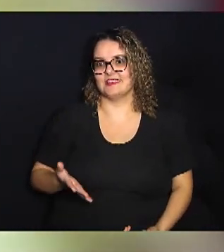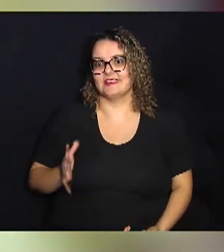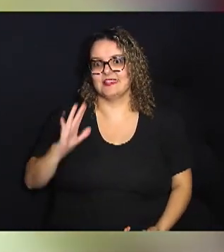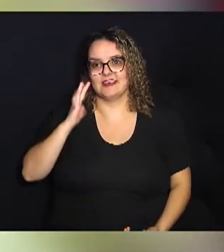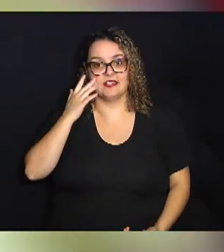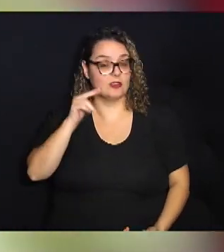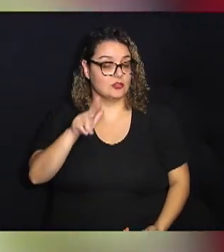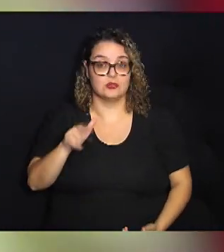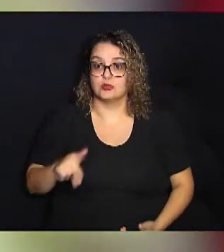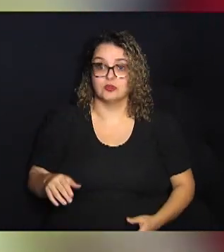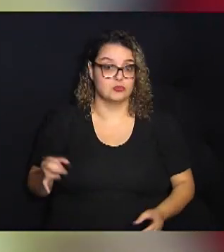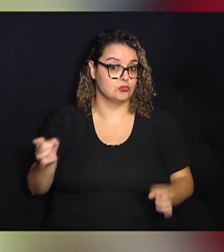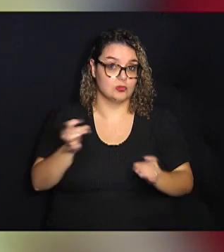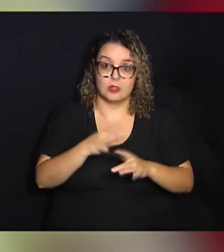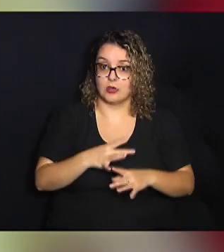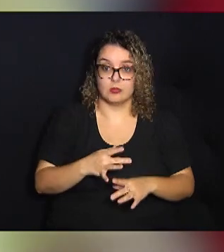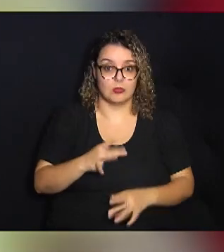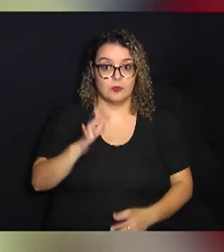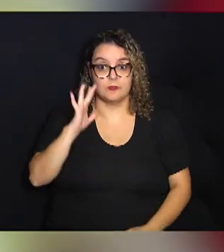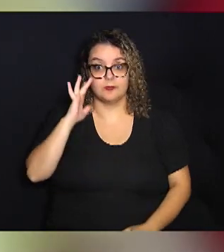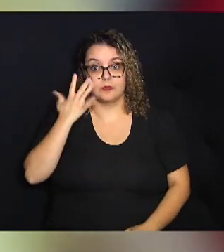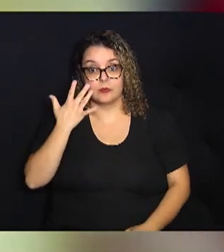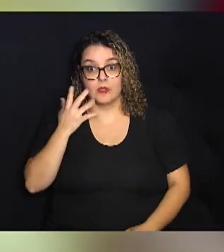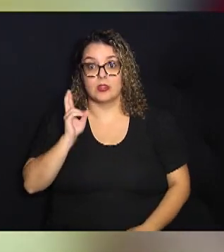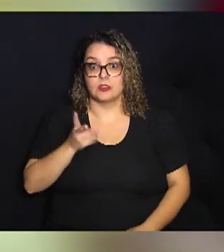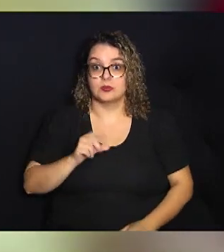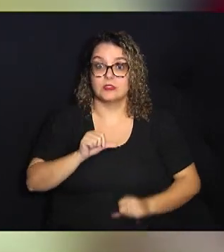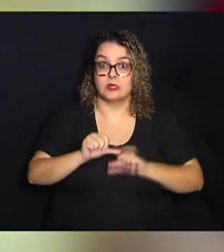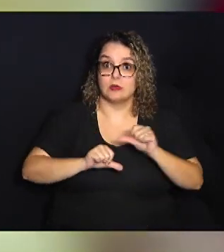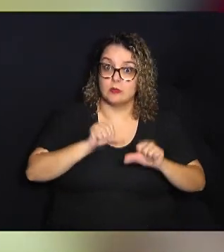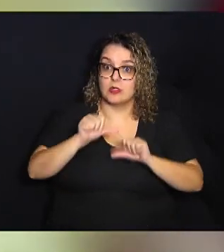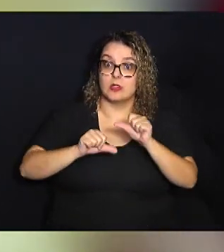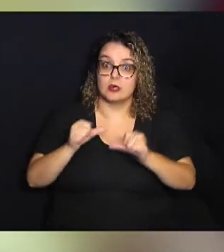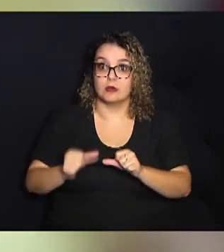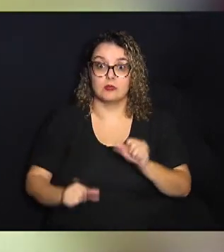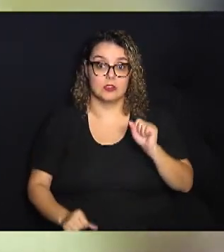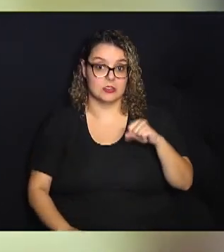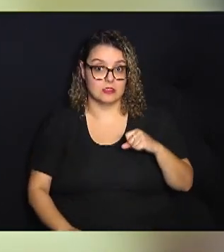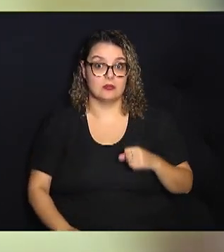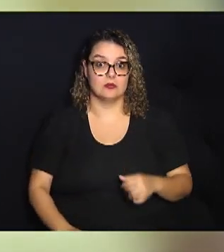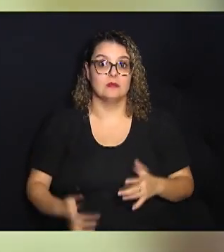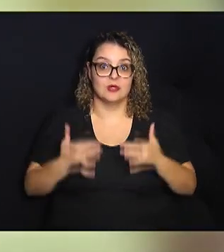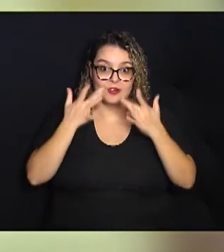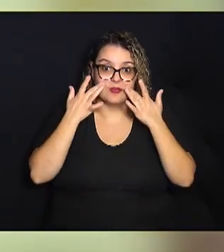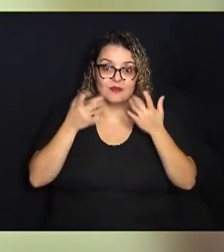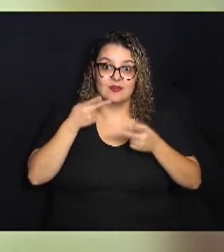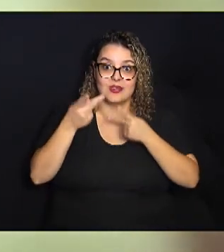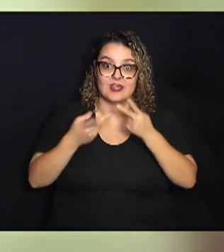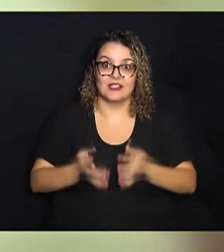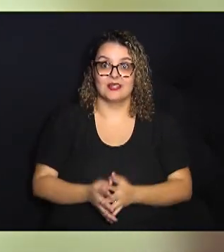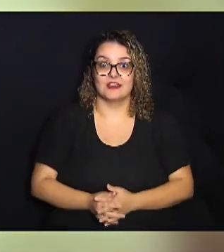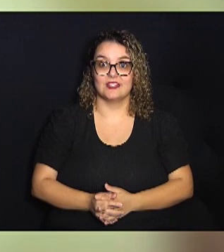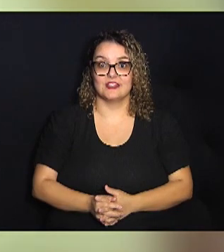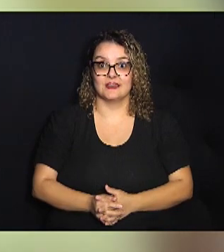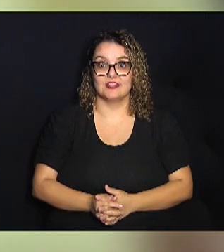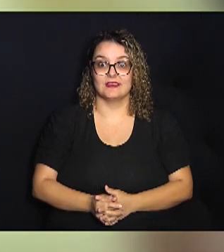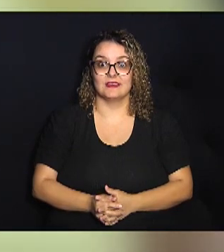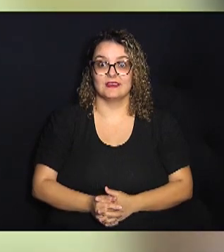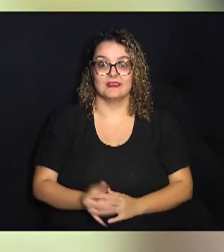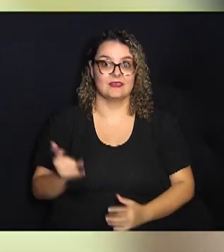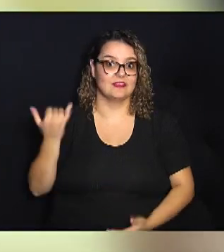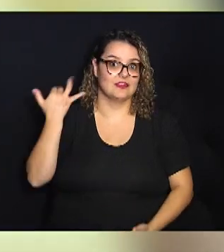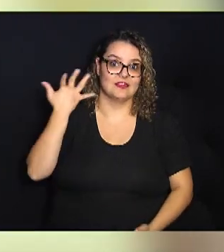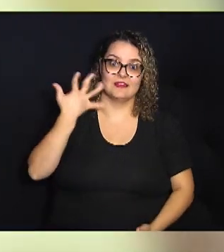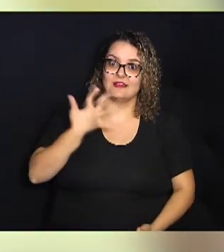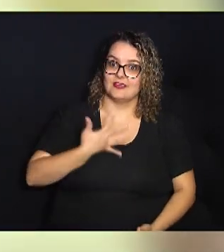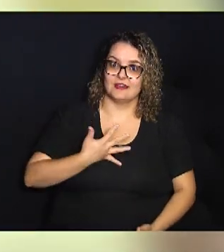nunca acaba. Eu acho que ele vai estar sempre mudando. Sim. Mas a peça fala bastante disso e a audiodescrição